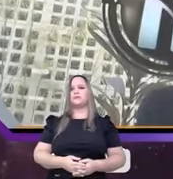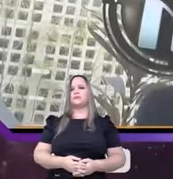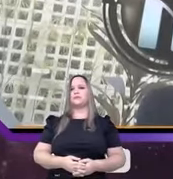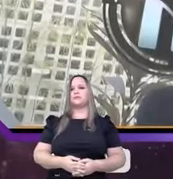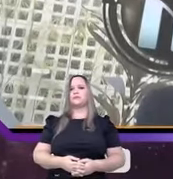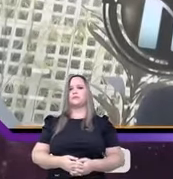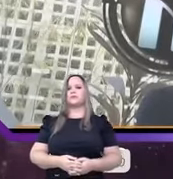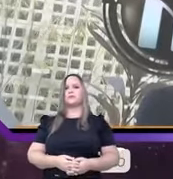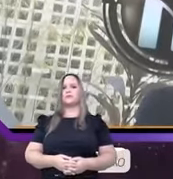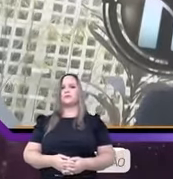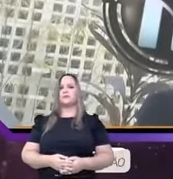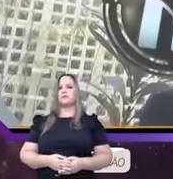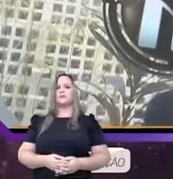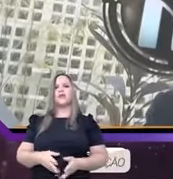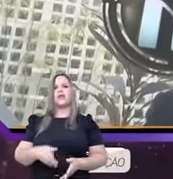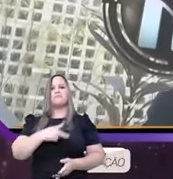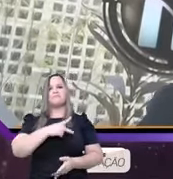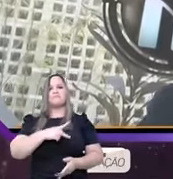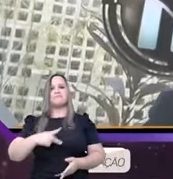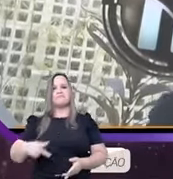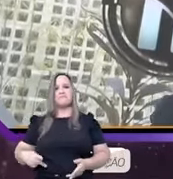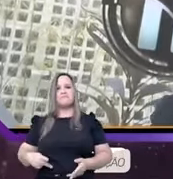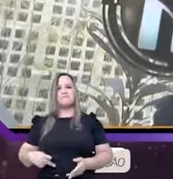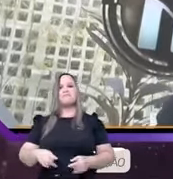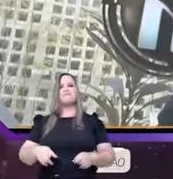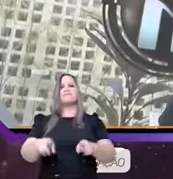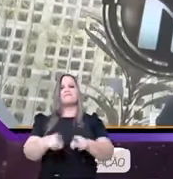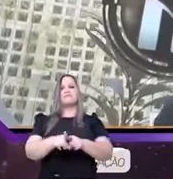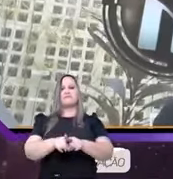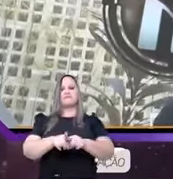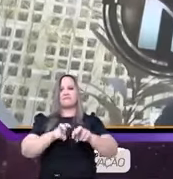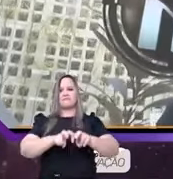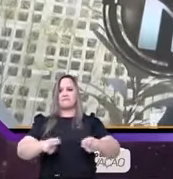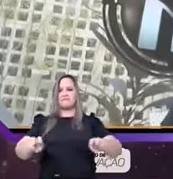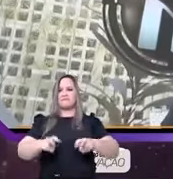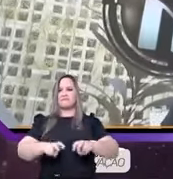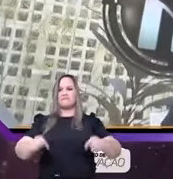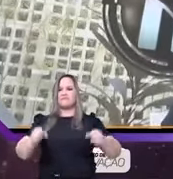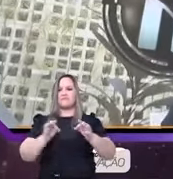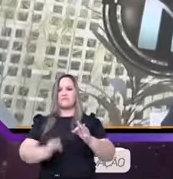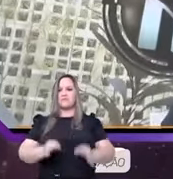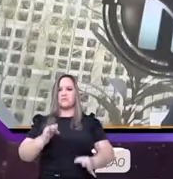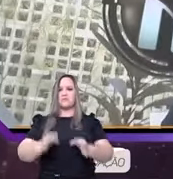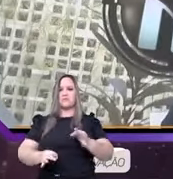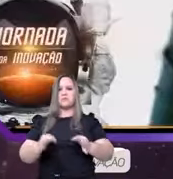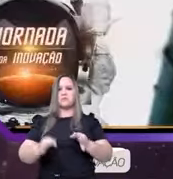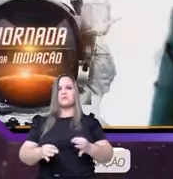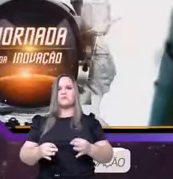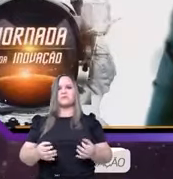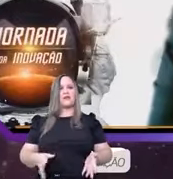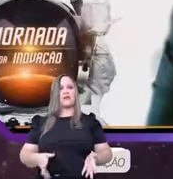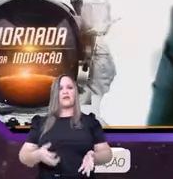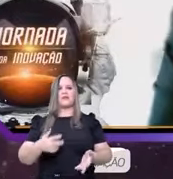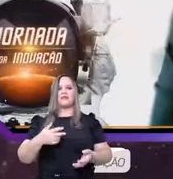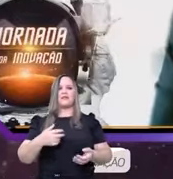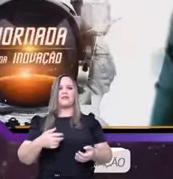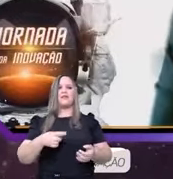Senhor presidente, senhores jurados, não posso deixar de dizer que as palavras